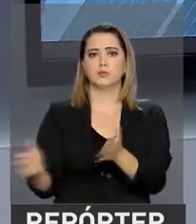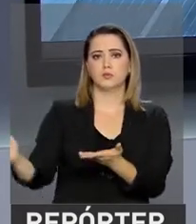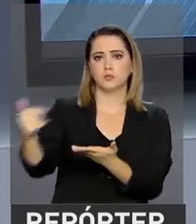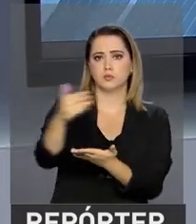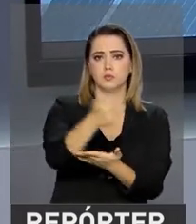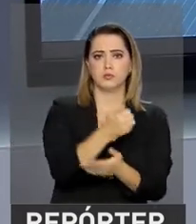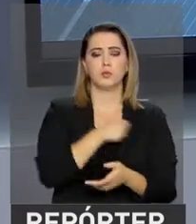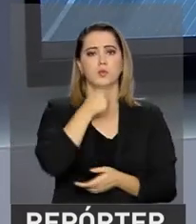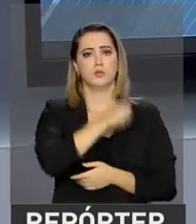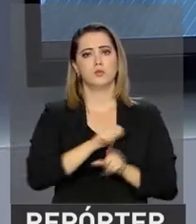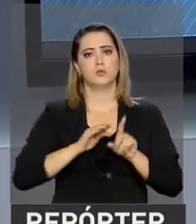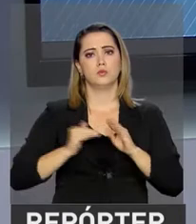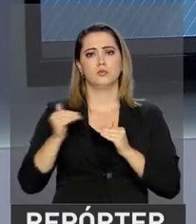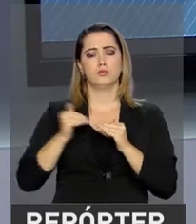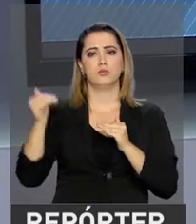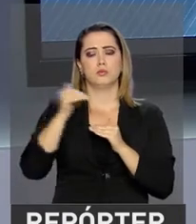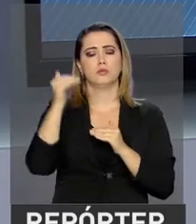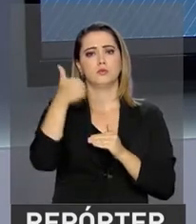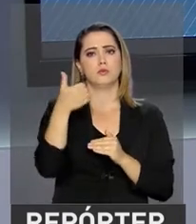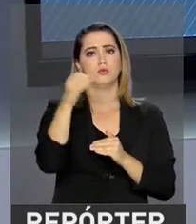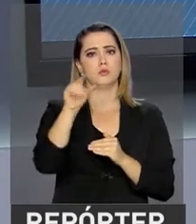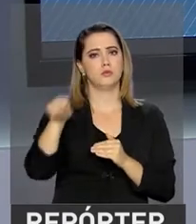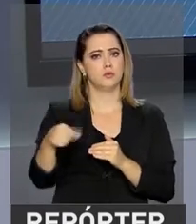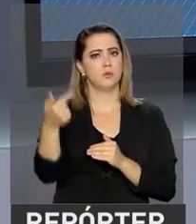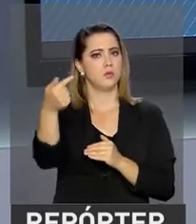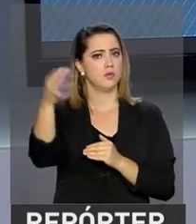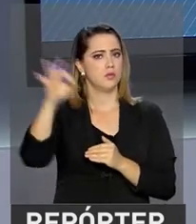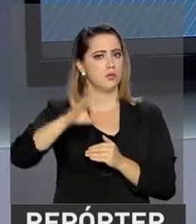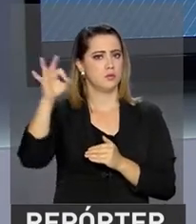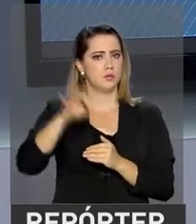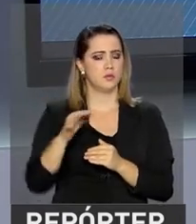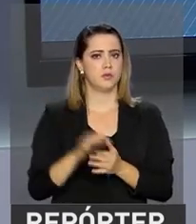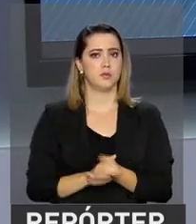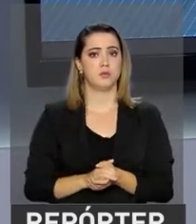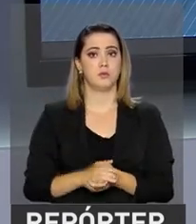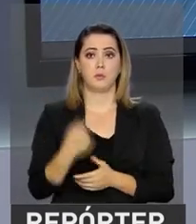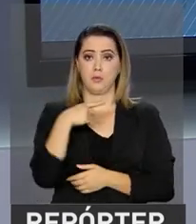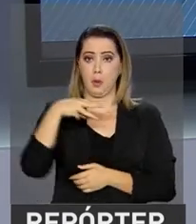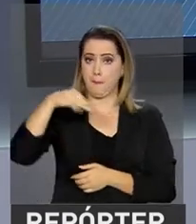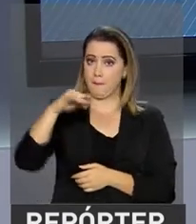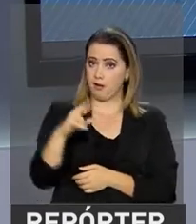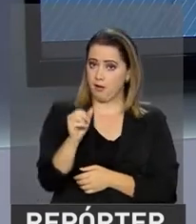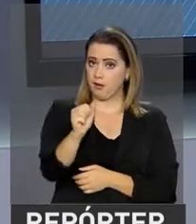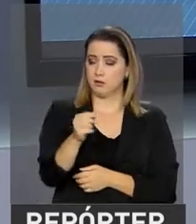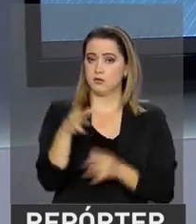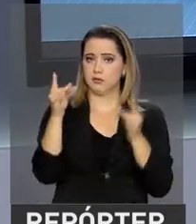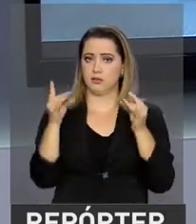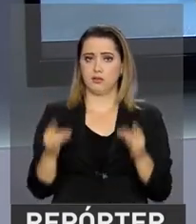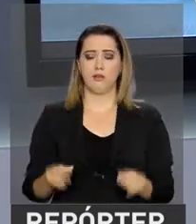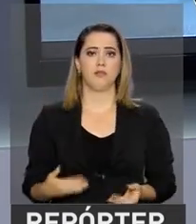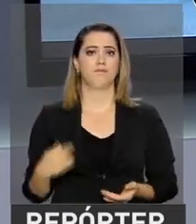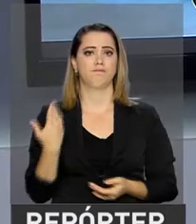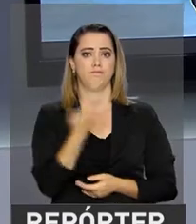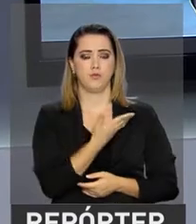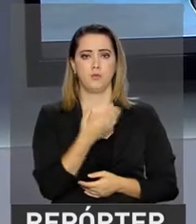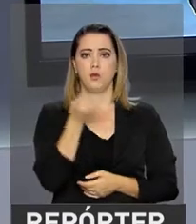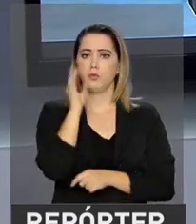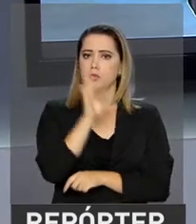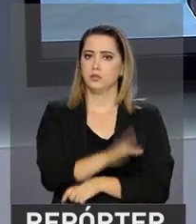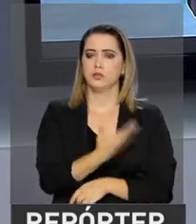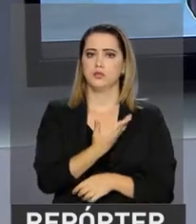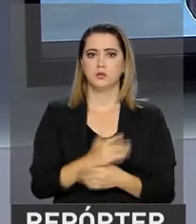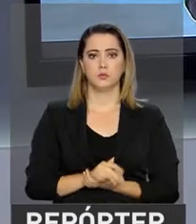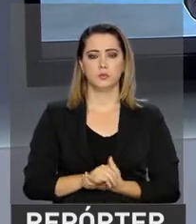de agosto subiu cerca de 10,7 por cento a repórter maria que é novo tem os detalhes boa tarde